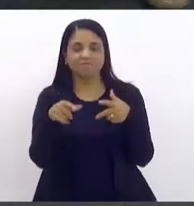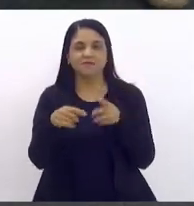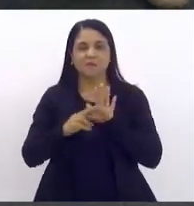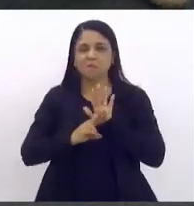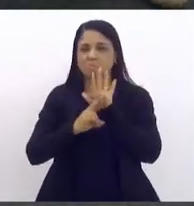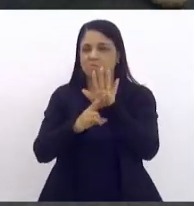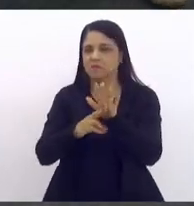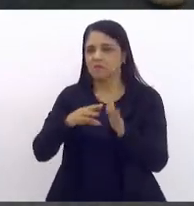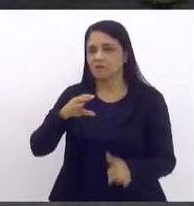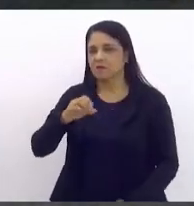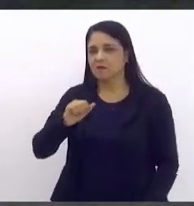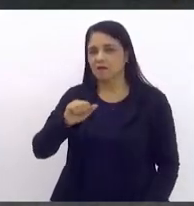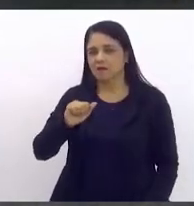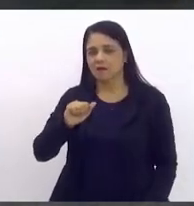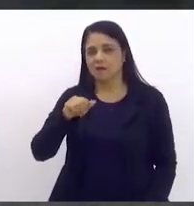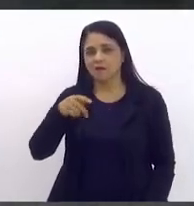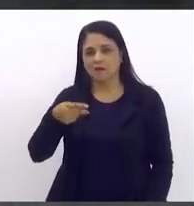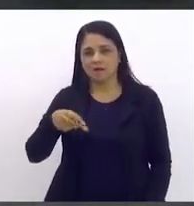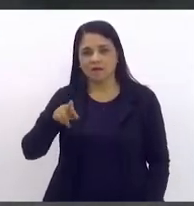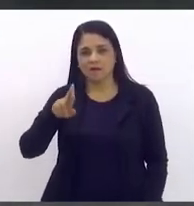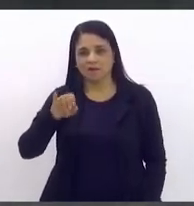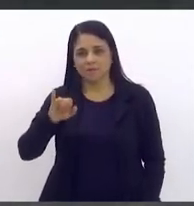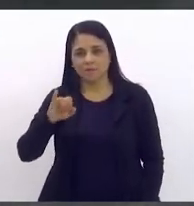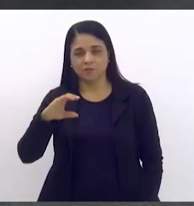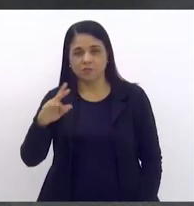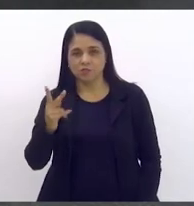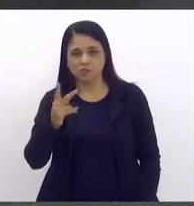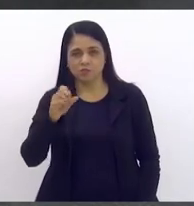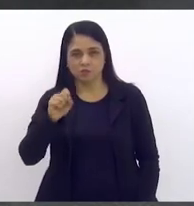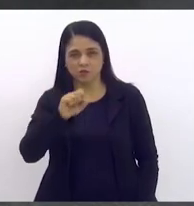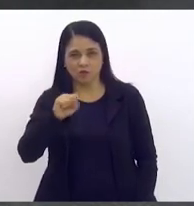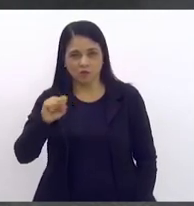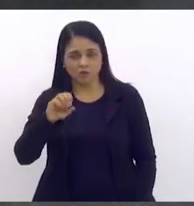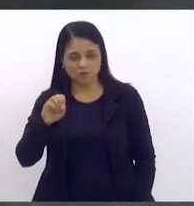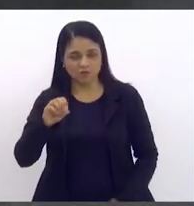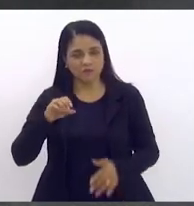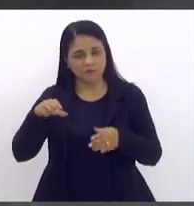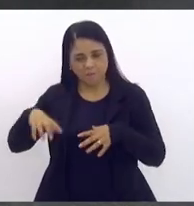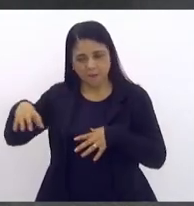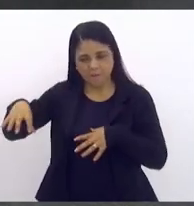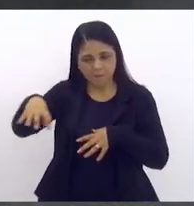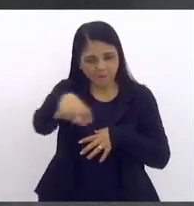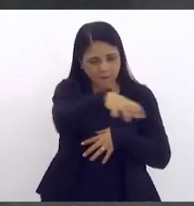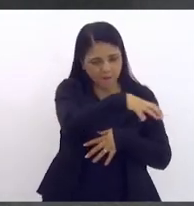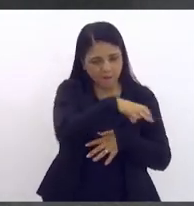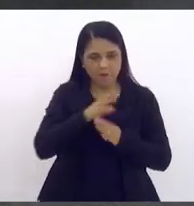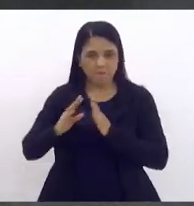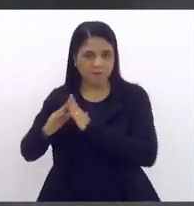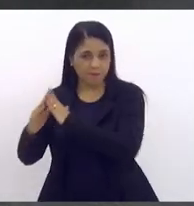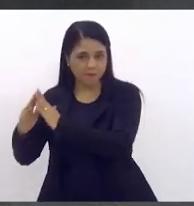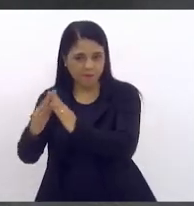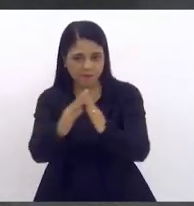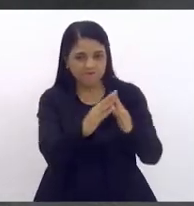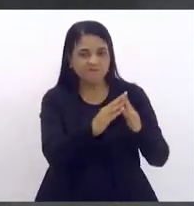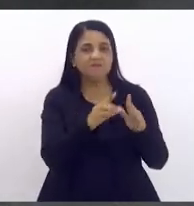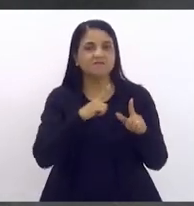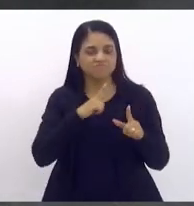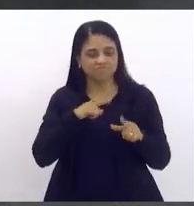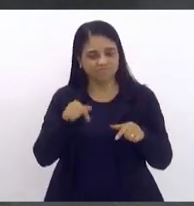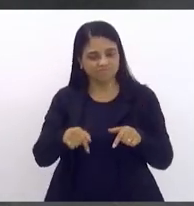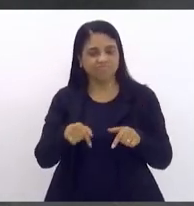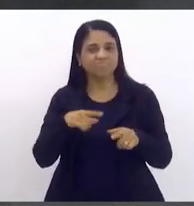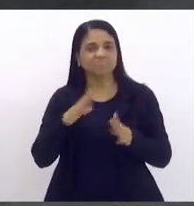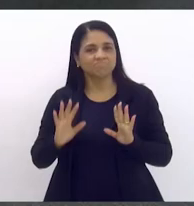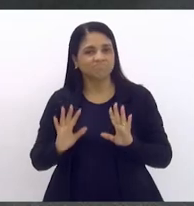uma comunidade, inclusive, de Pilares, Engenho da Rainha e adjacências, que vivem muito, respiram muito daquela quadra,